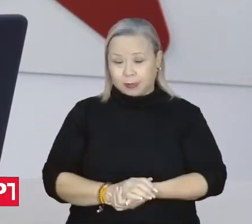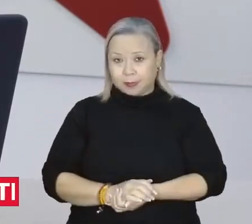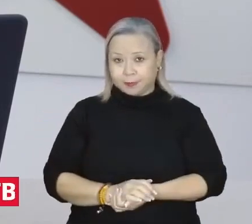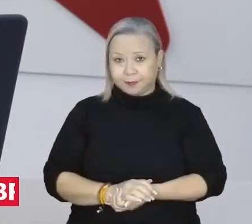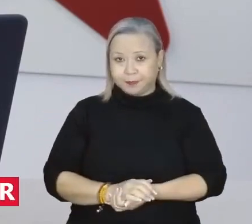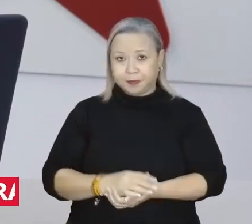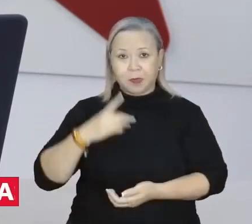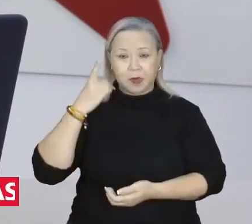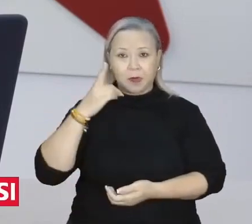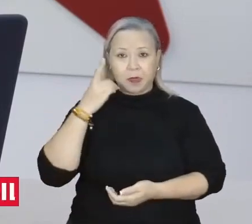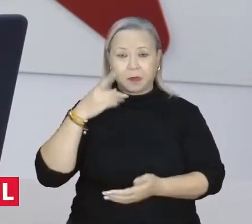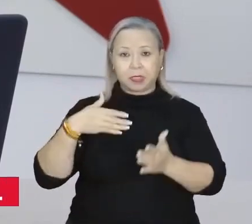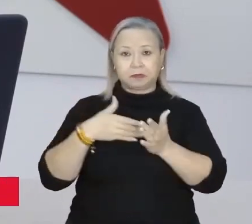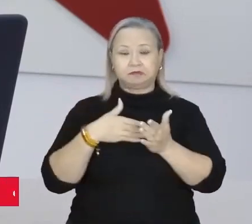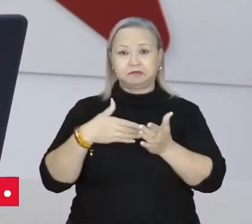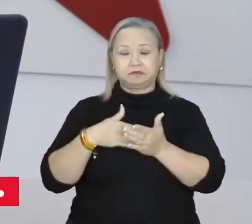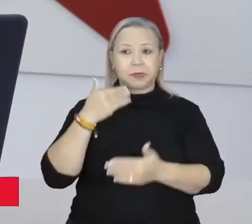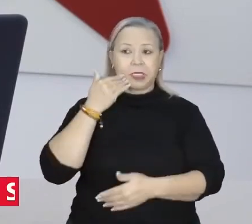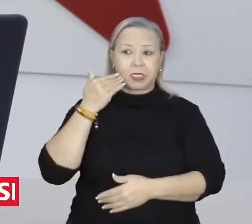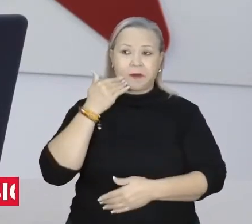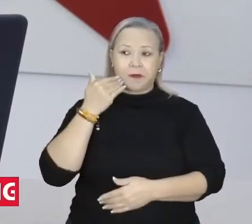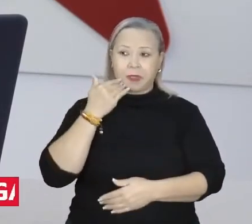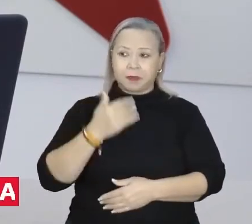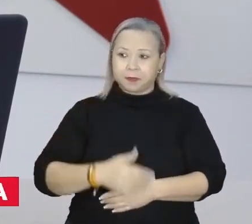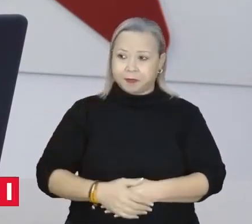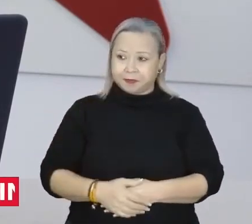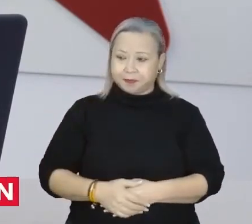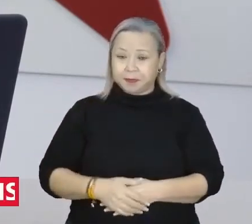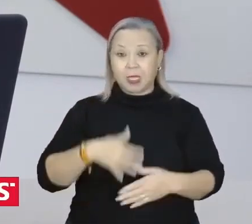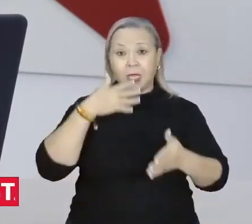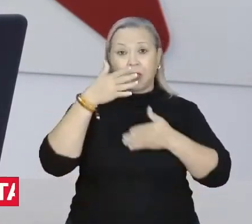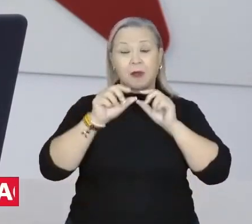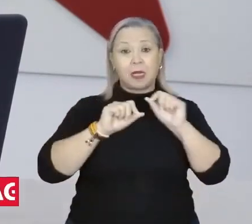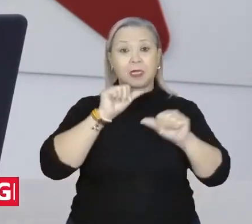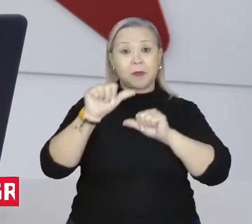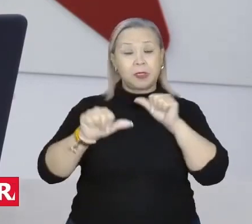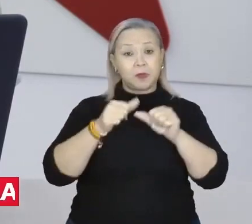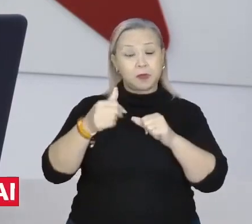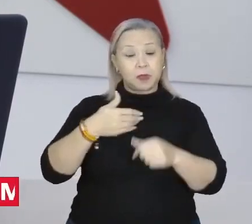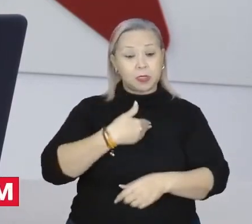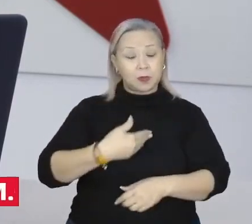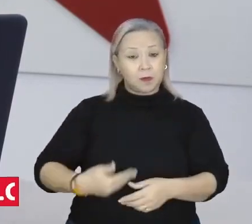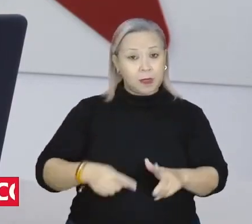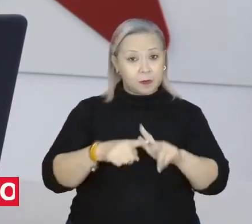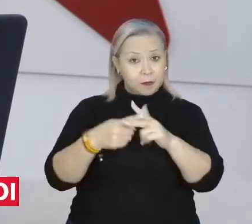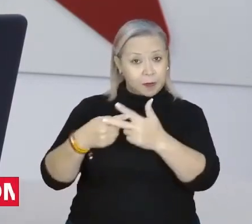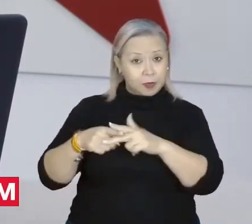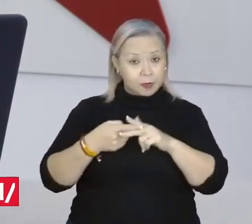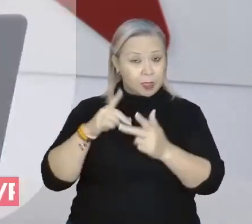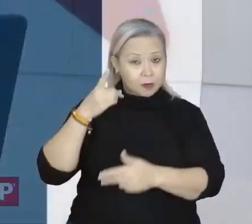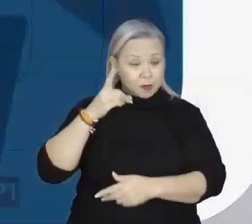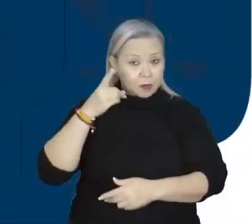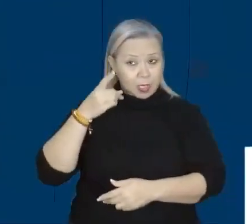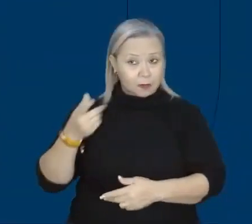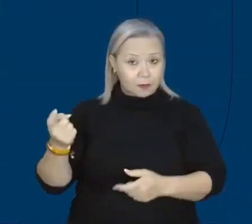a festa da posse para eu contar para vocês também e falar um pouquinho de transição enquanto a gente ajusta aqui o deputado. Vamos lá?